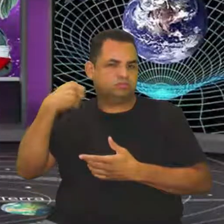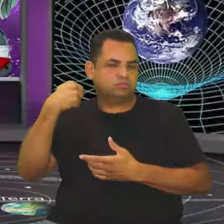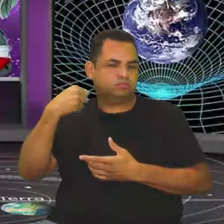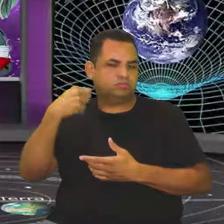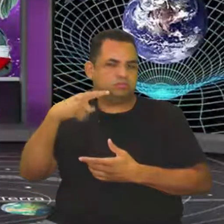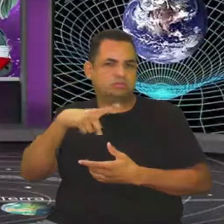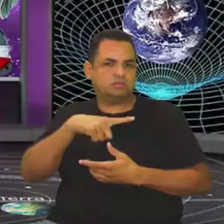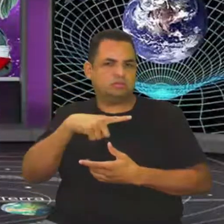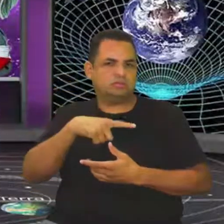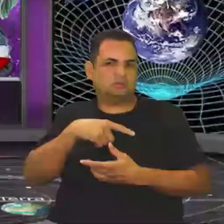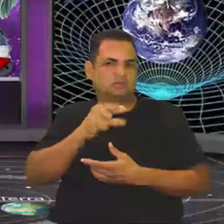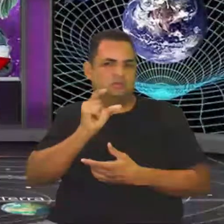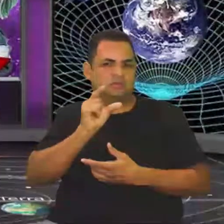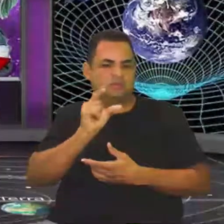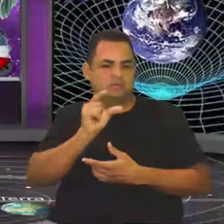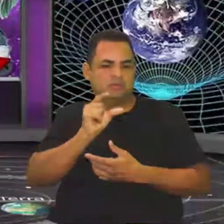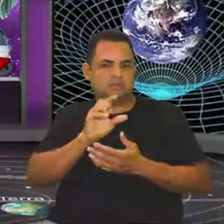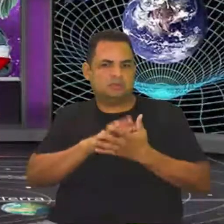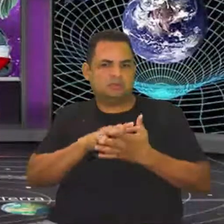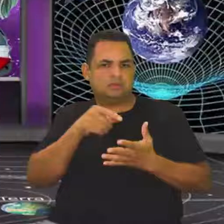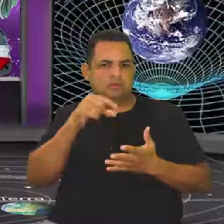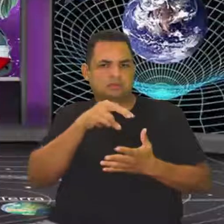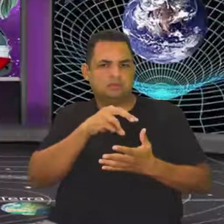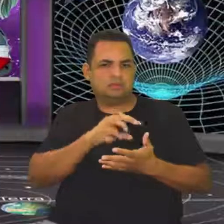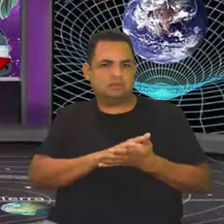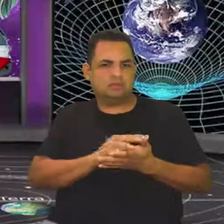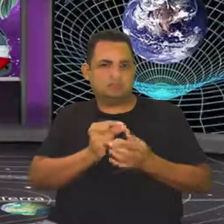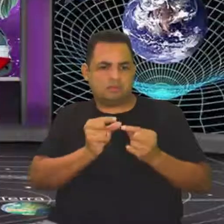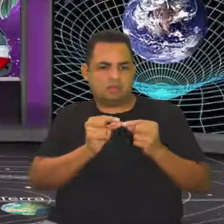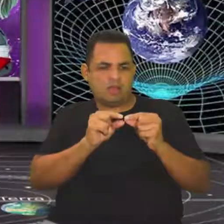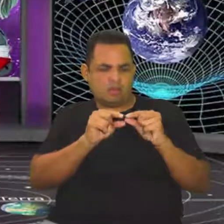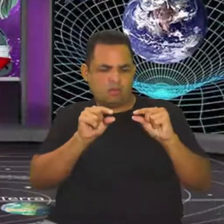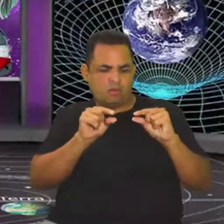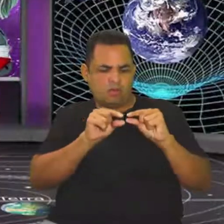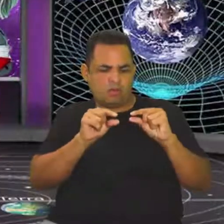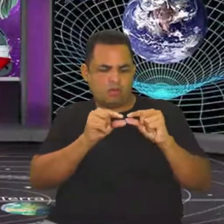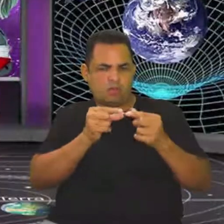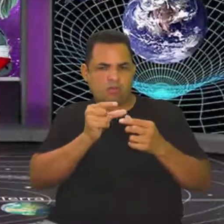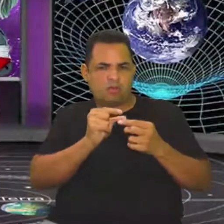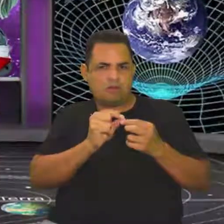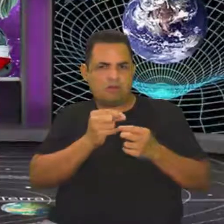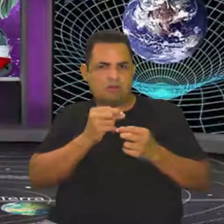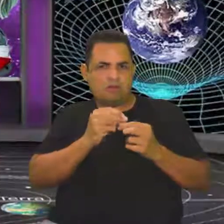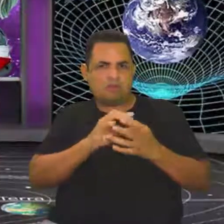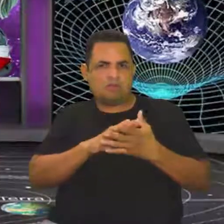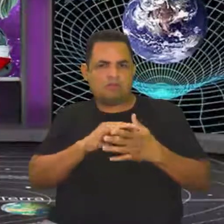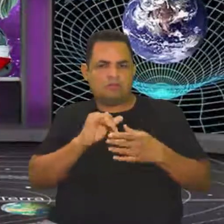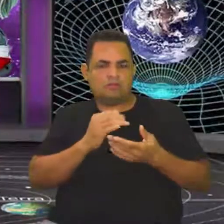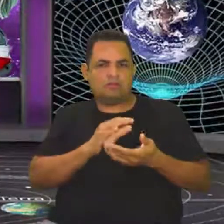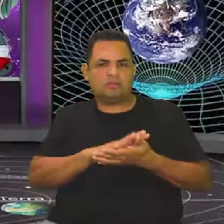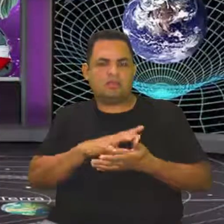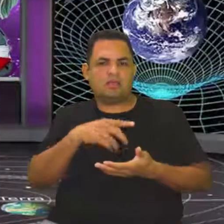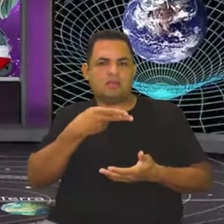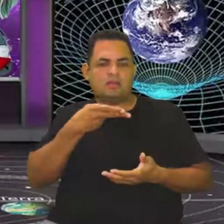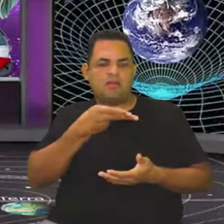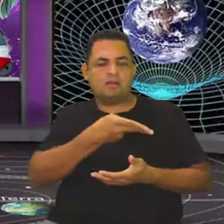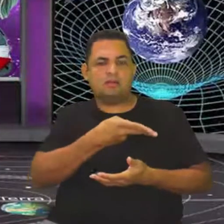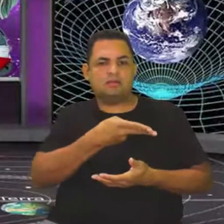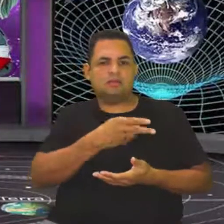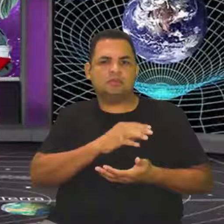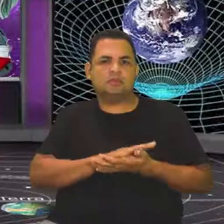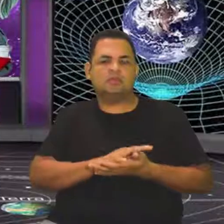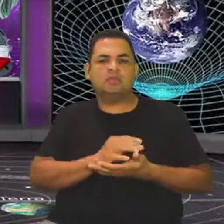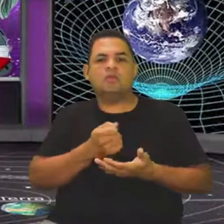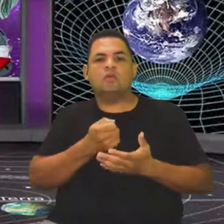secadores tem a saída da tomada grossa, né? Então você compra um adaptador para poder colocar na sua casa. Eu